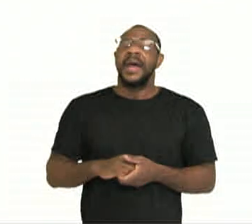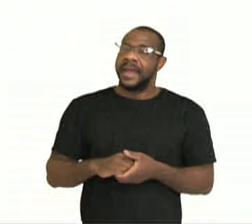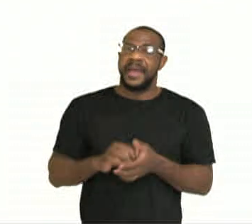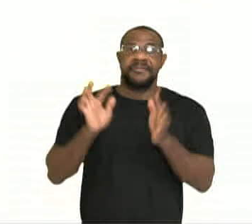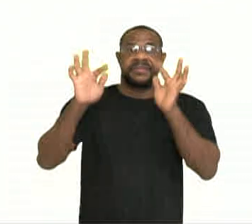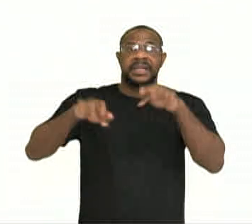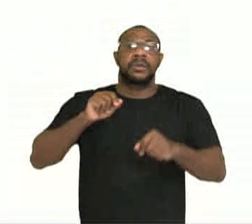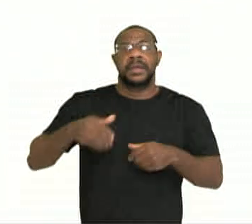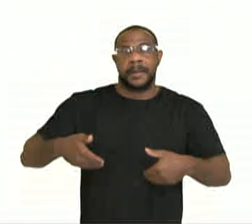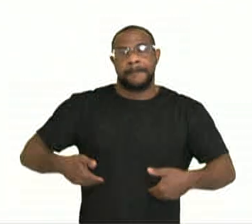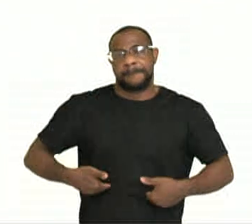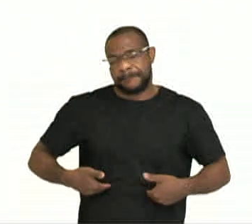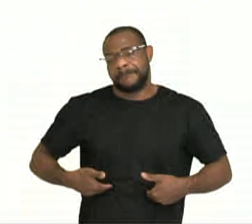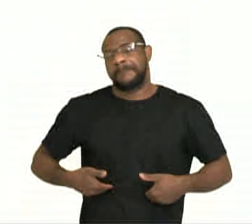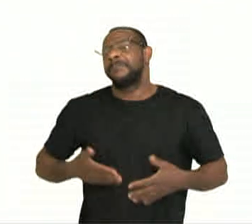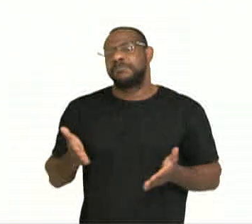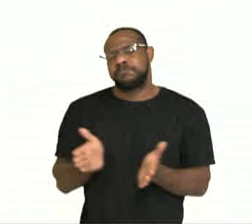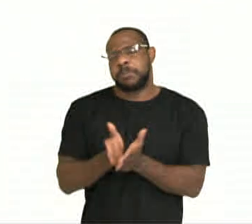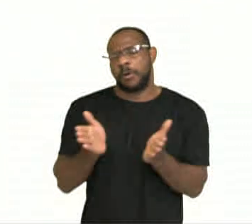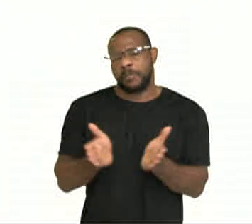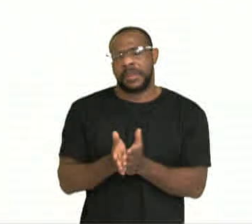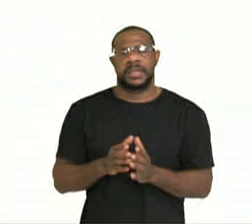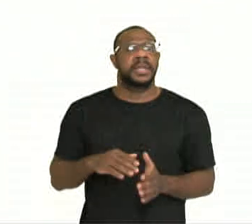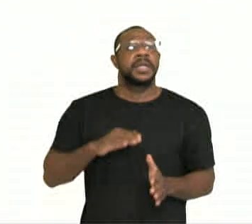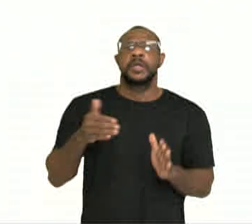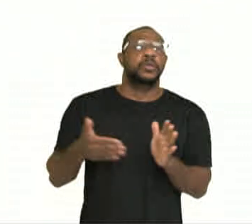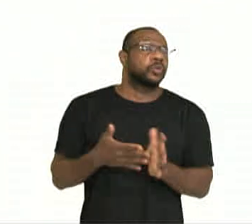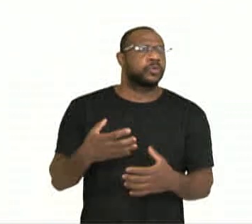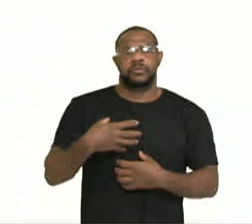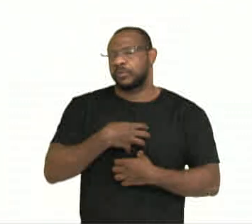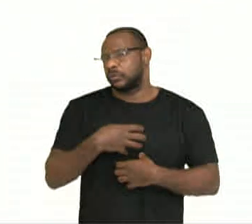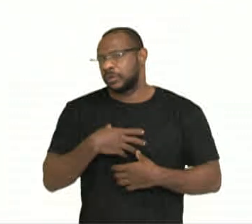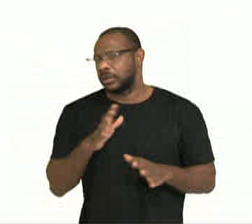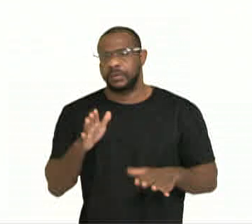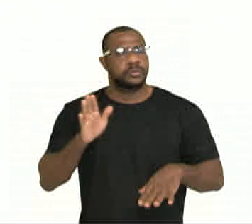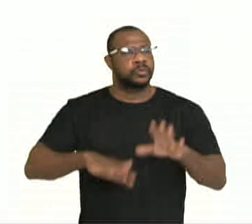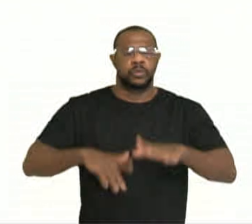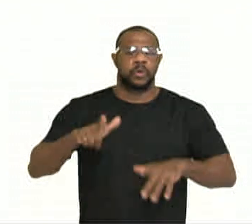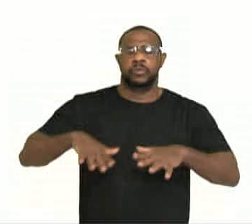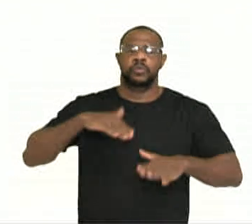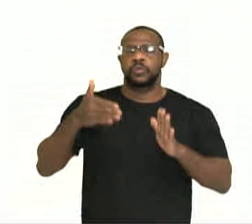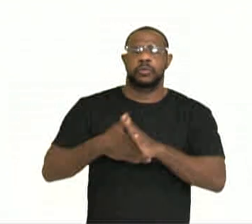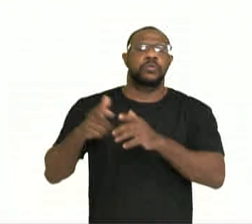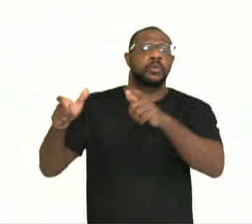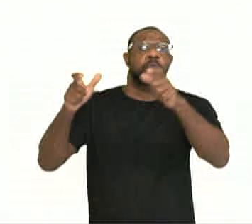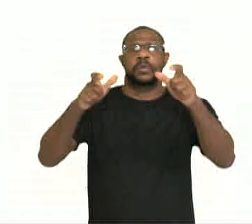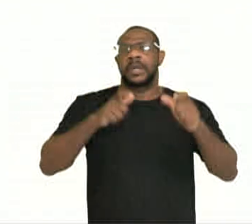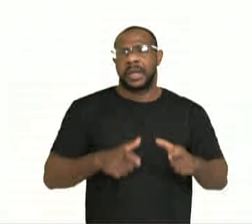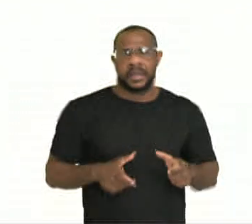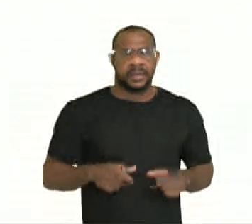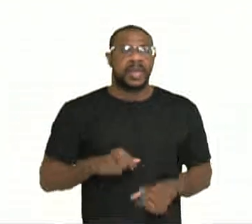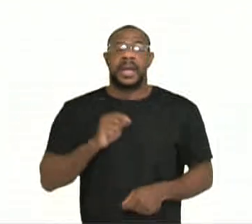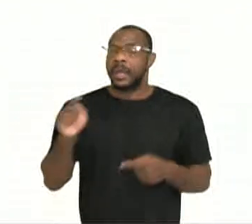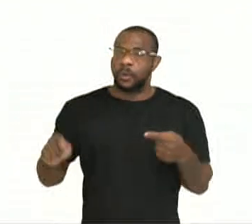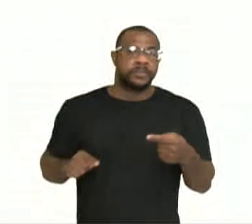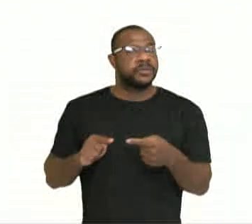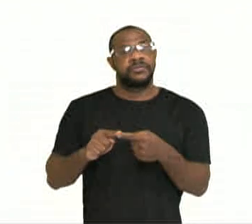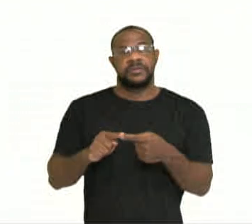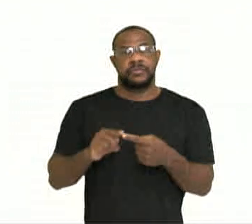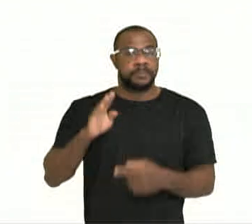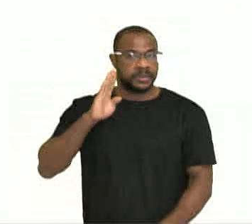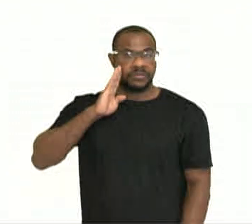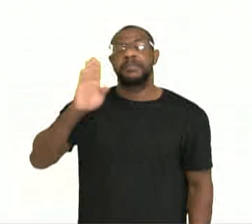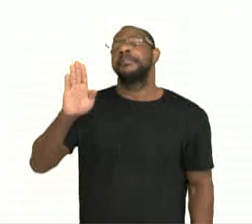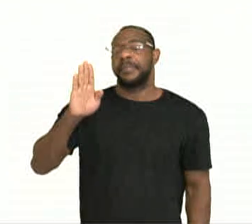pobreza. Acabar com a pobreza em todas as suas formas, em todos os lugares. Então esse é o objetivo central. E